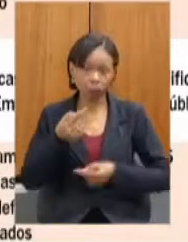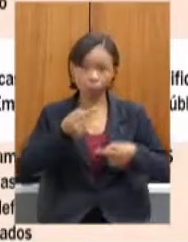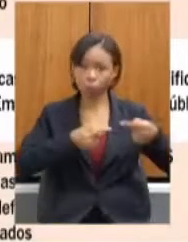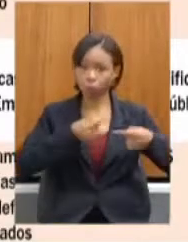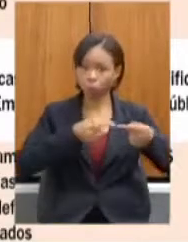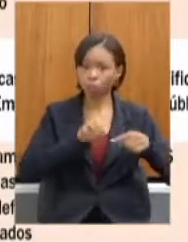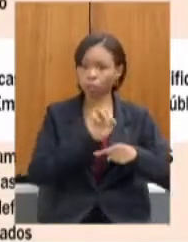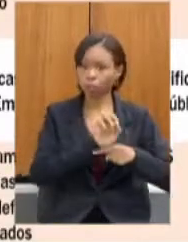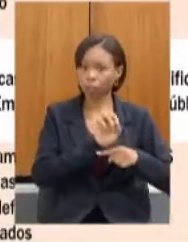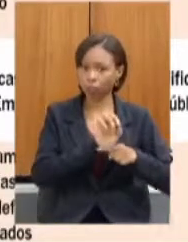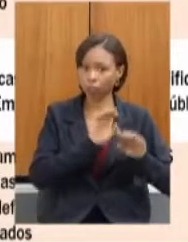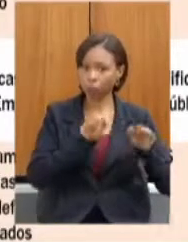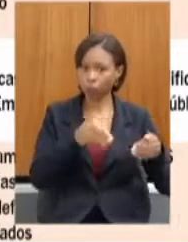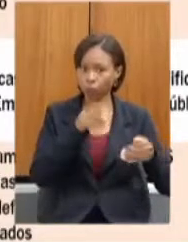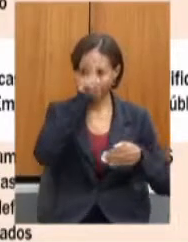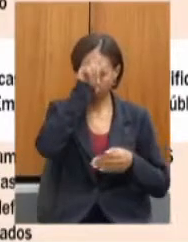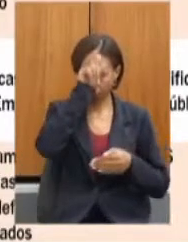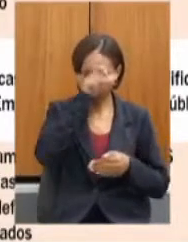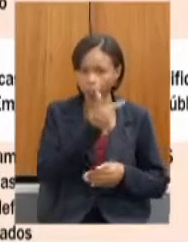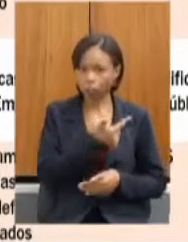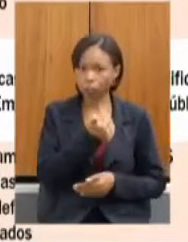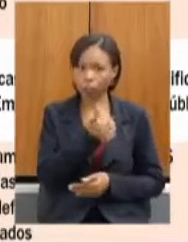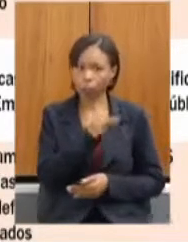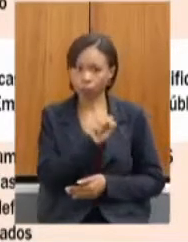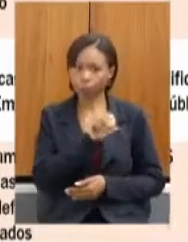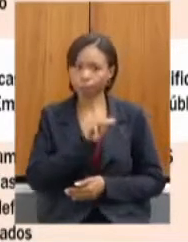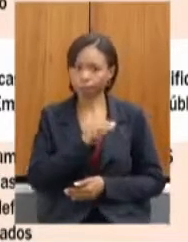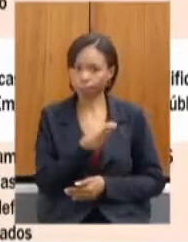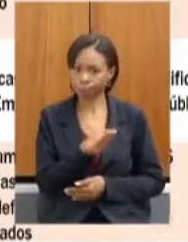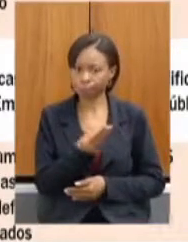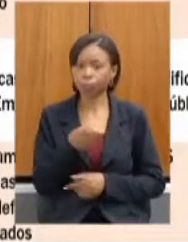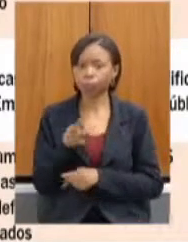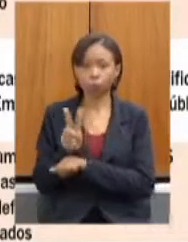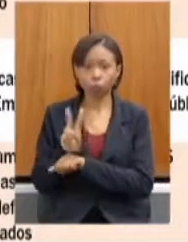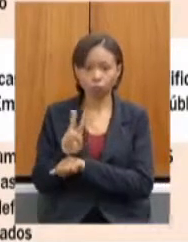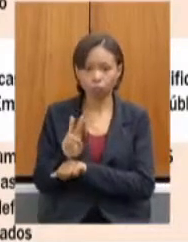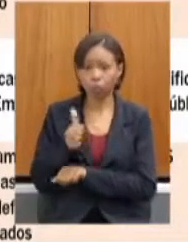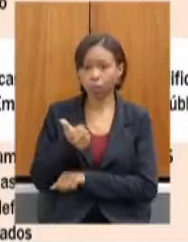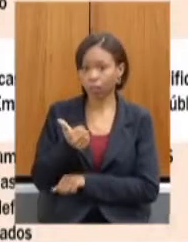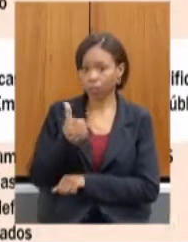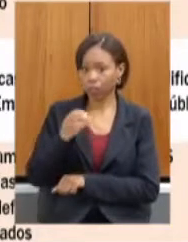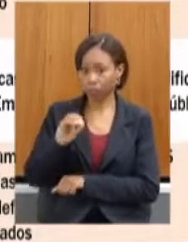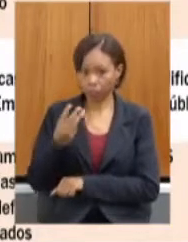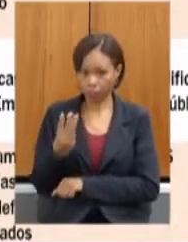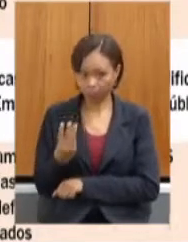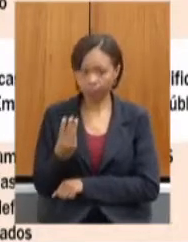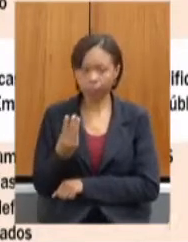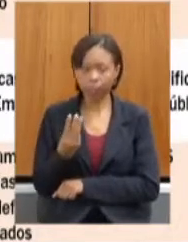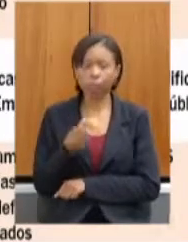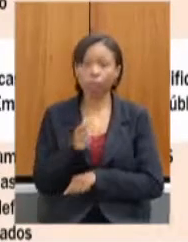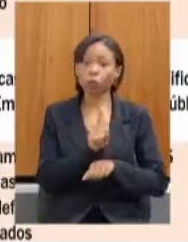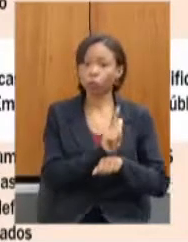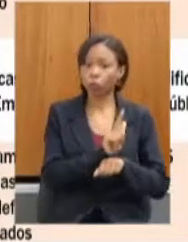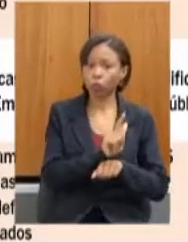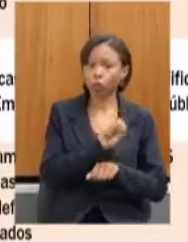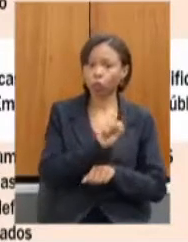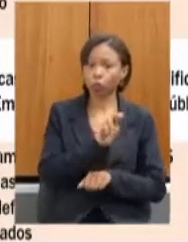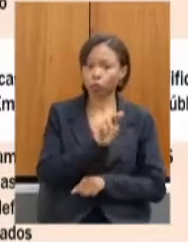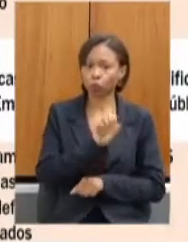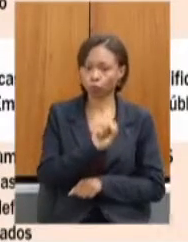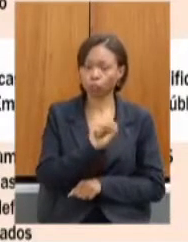política estadual de atenção hospitalar 218 milhões na vigilância 103 na gestão do SUS